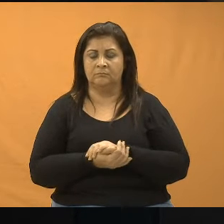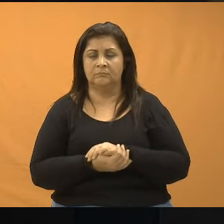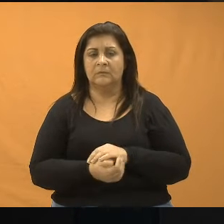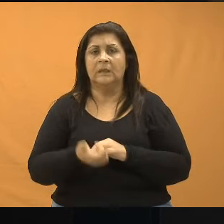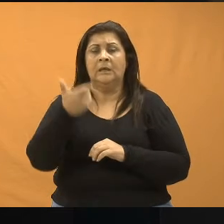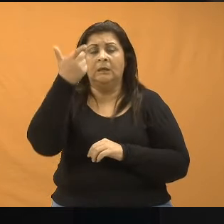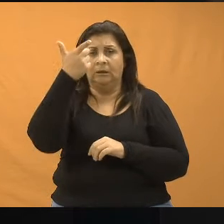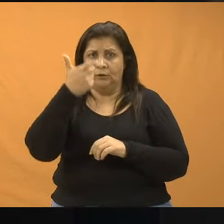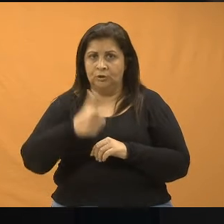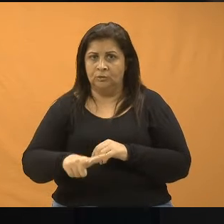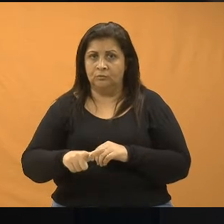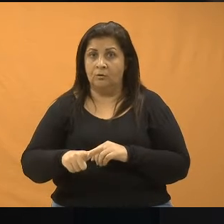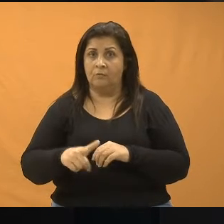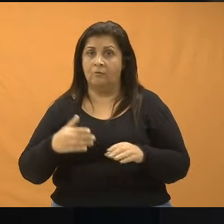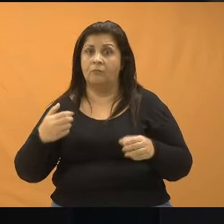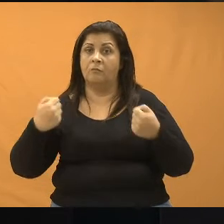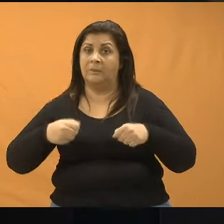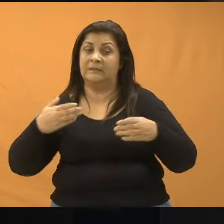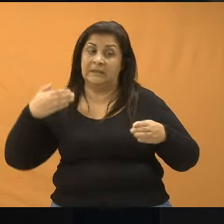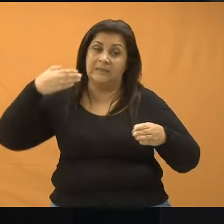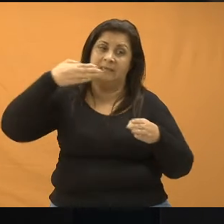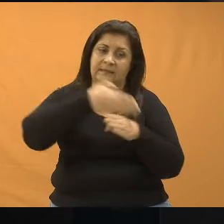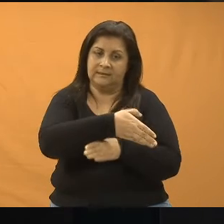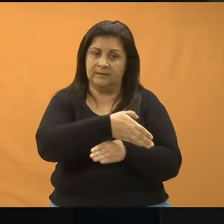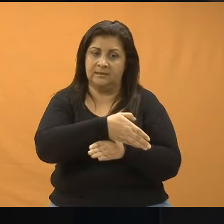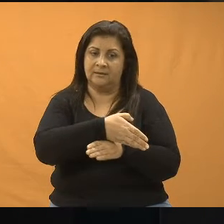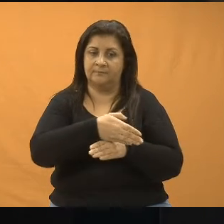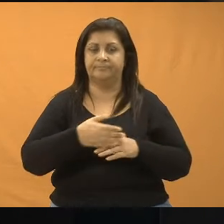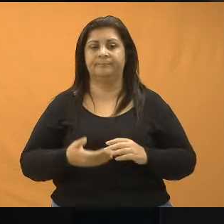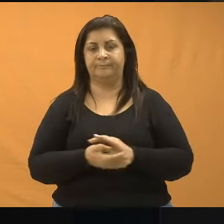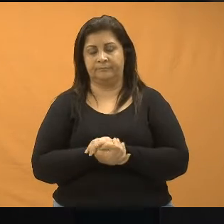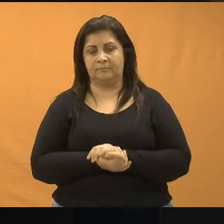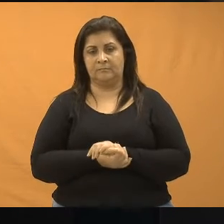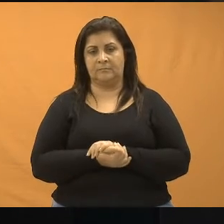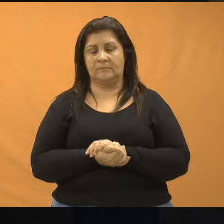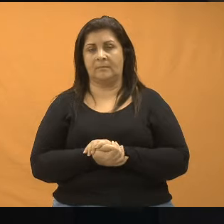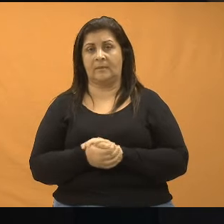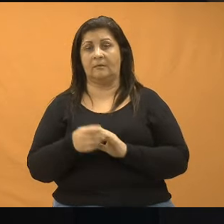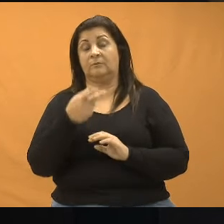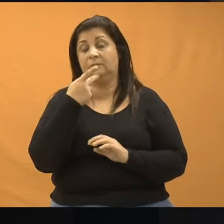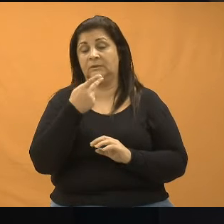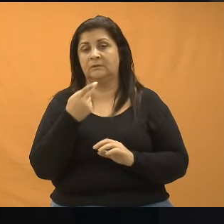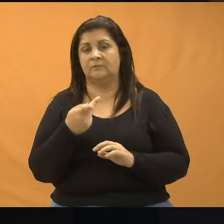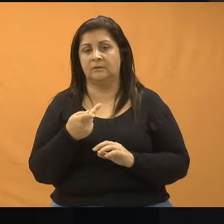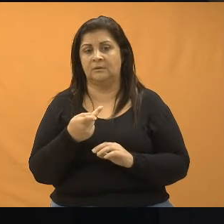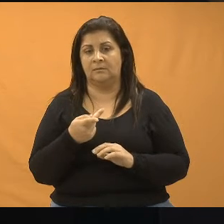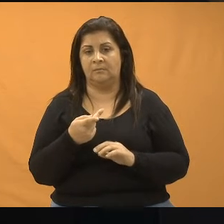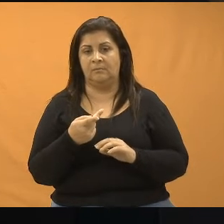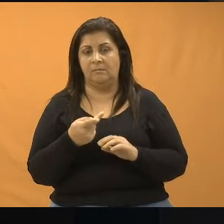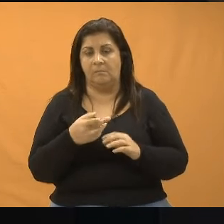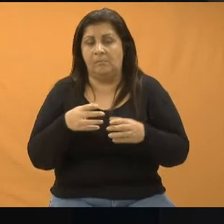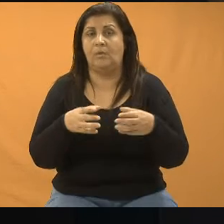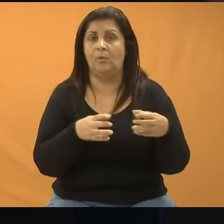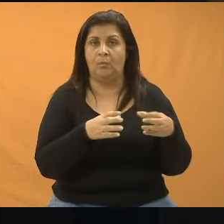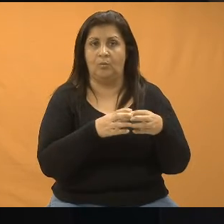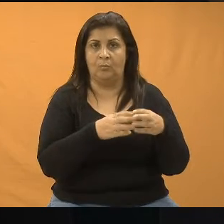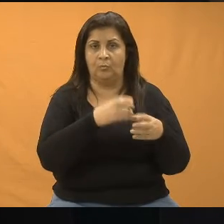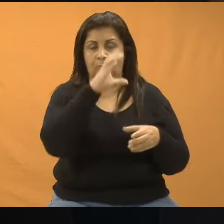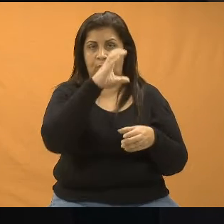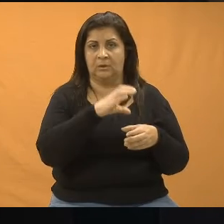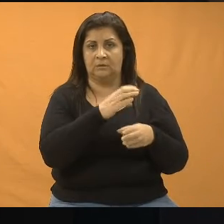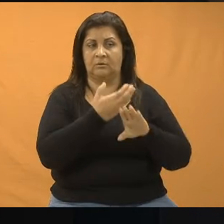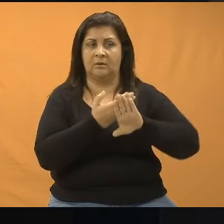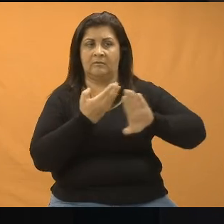novo, fazer uma intervenção? E ainda mais como quando você comenta, e é verdade, que a Irmandade ficaram 16